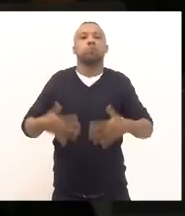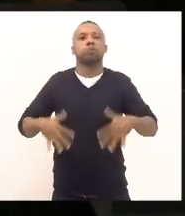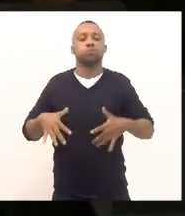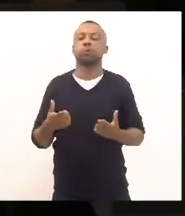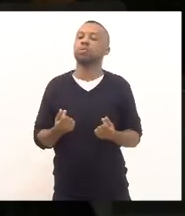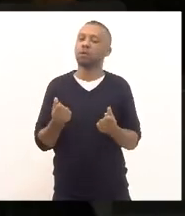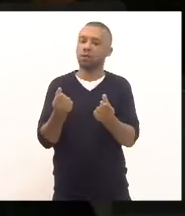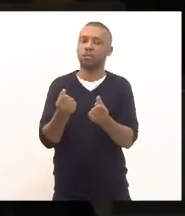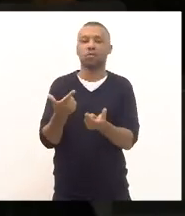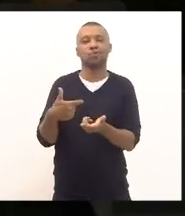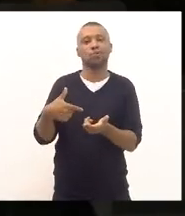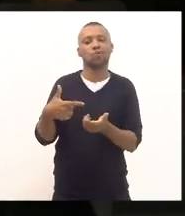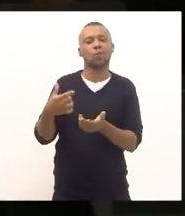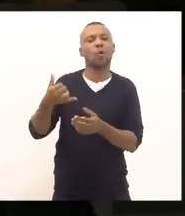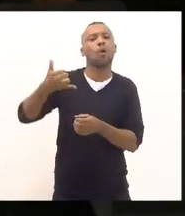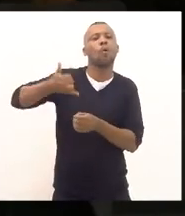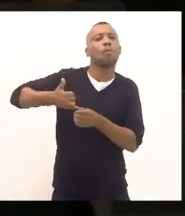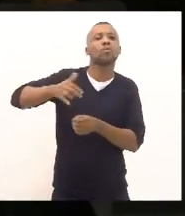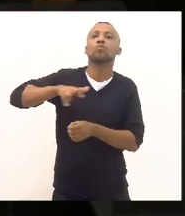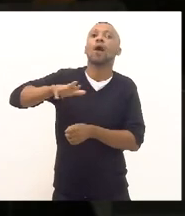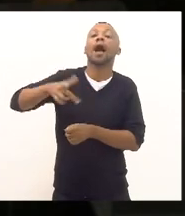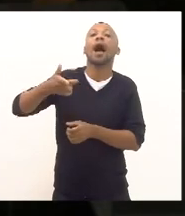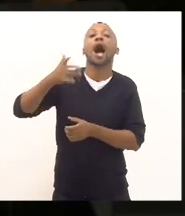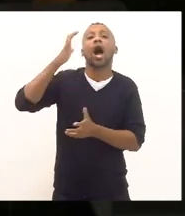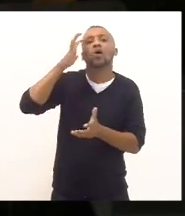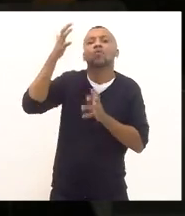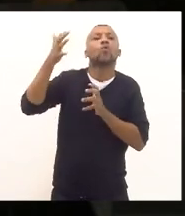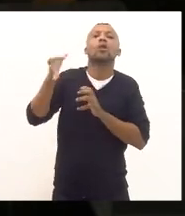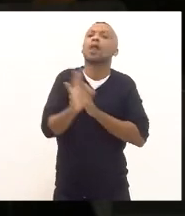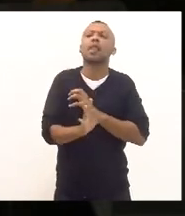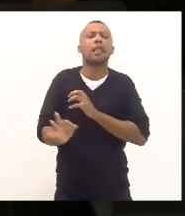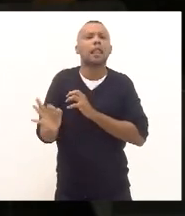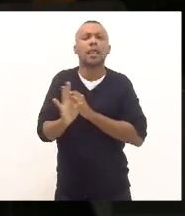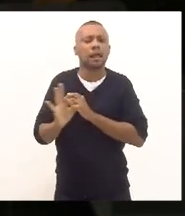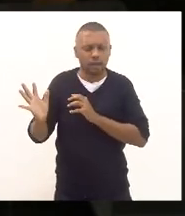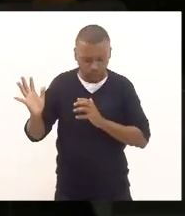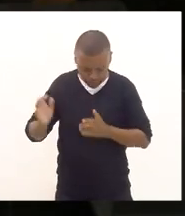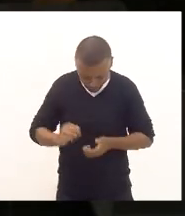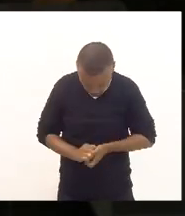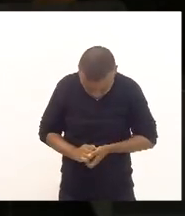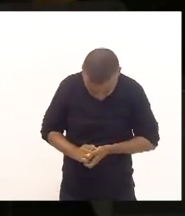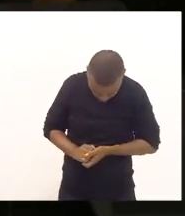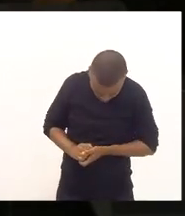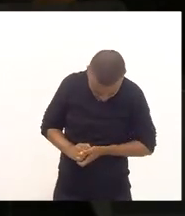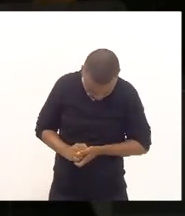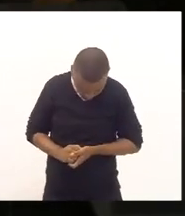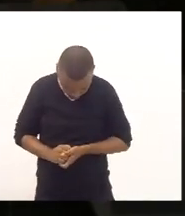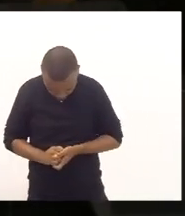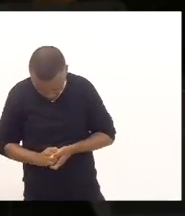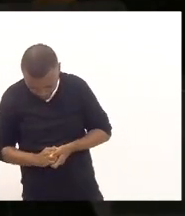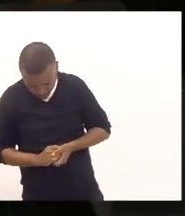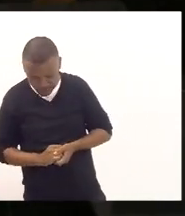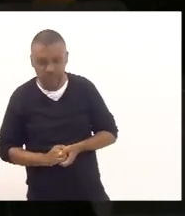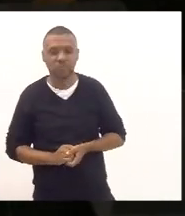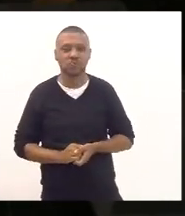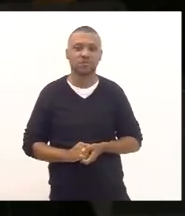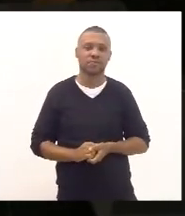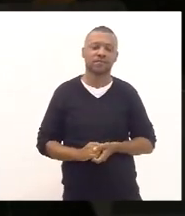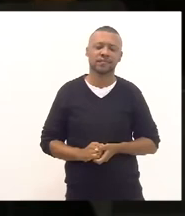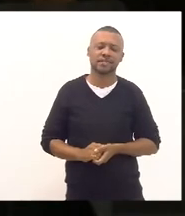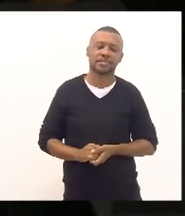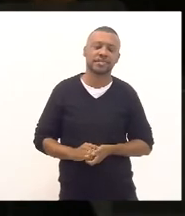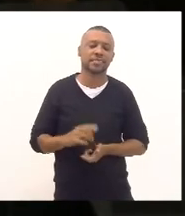isso não é solução isto não é a solução e o